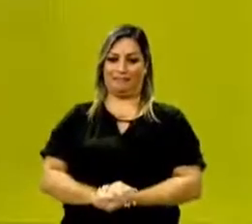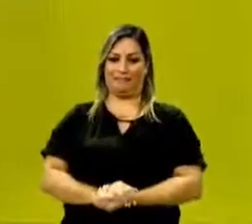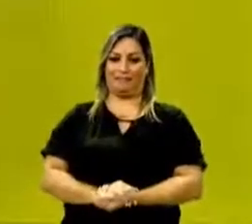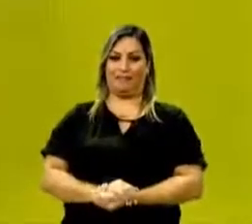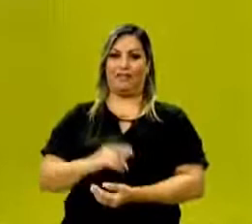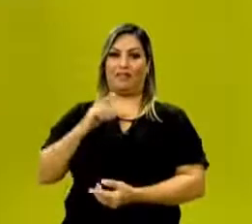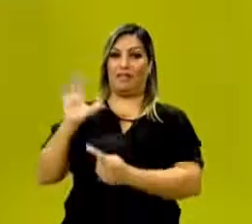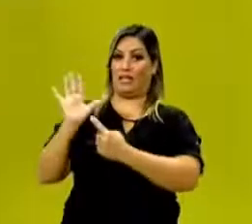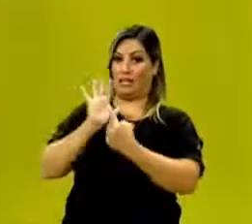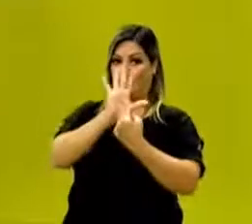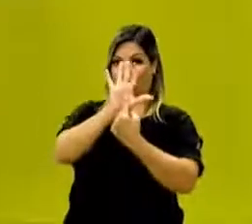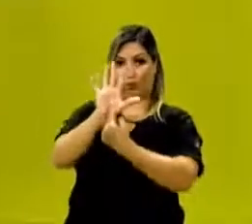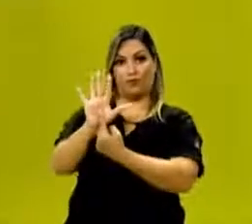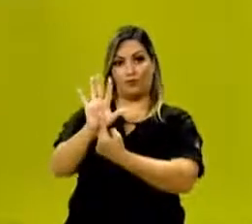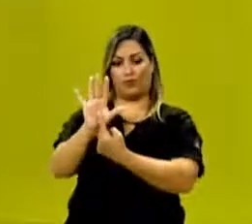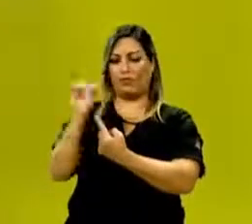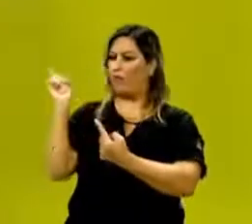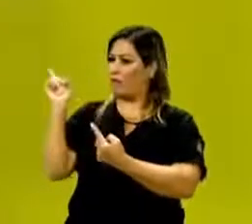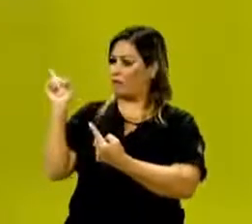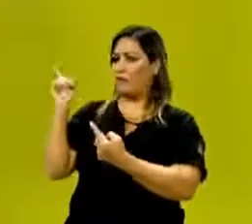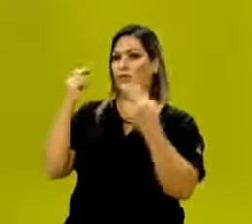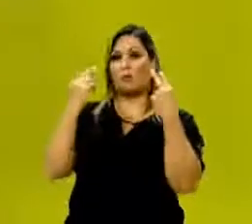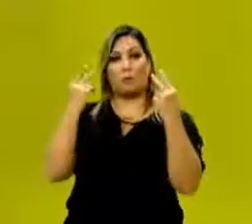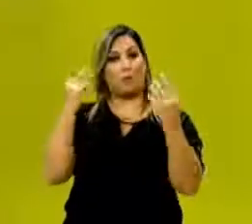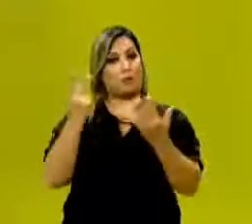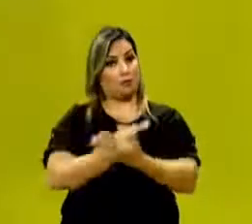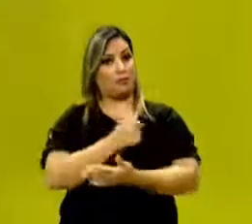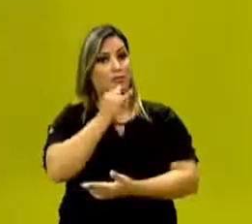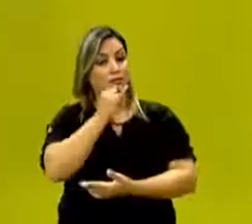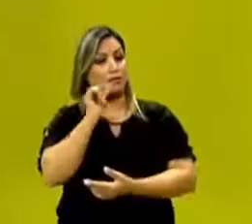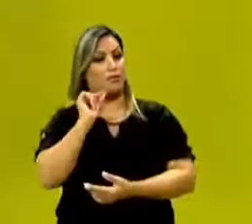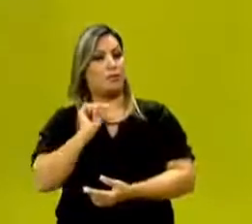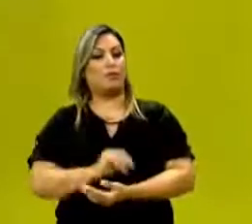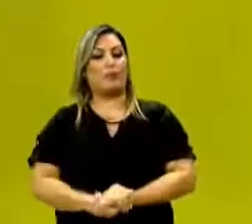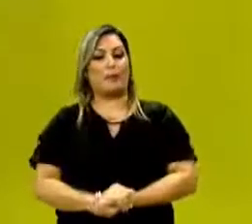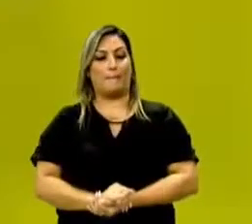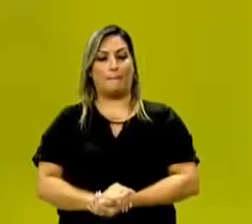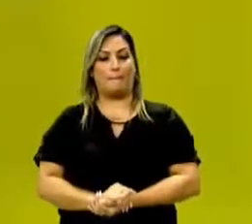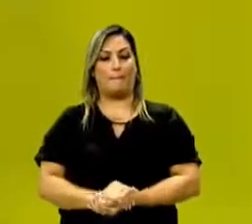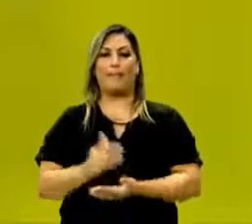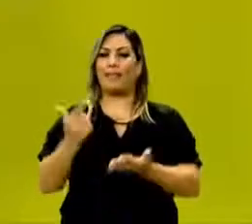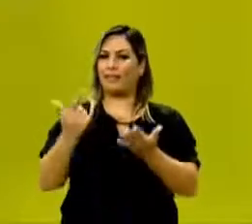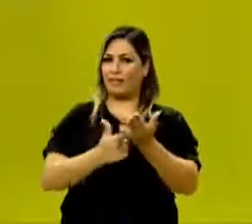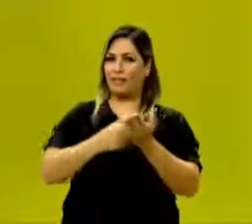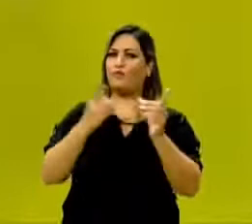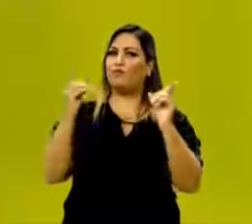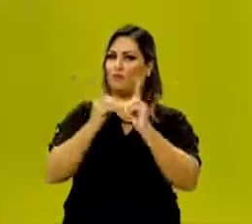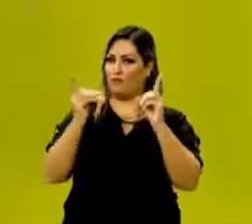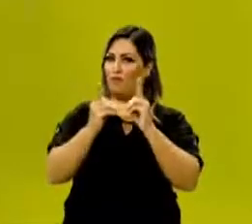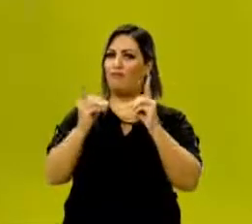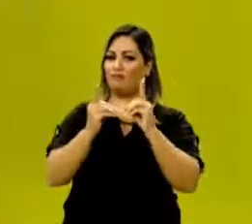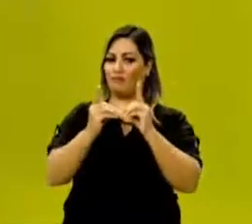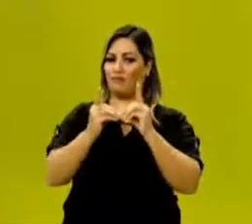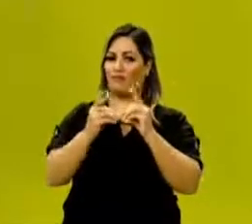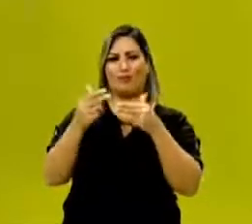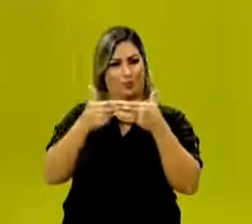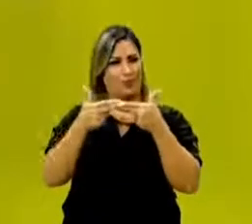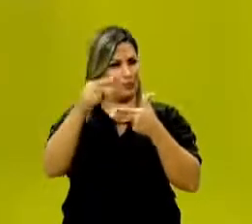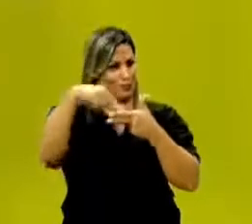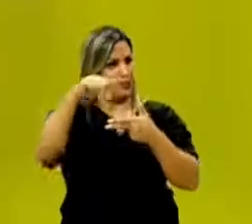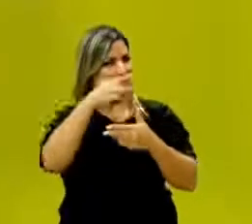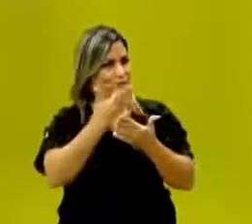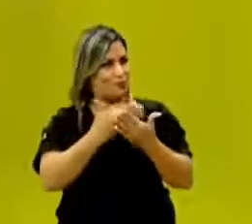temos o texto expositivo. Esse aqui normalmente, olha, como exemplo, são os livros didáticos. Vocês não usam os